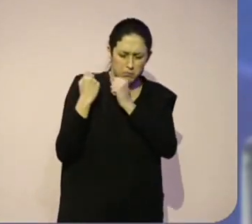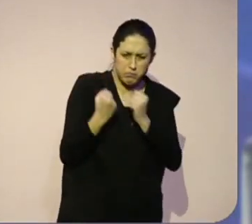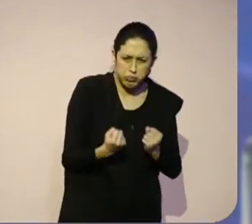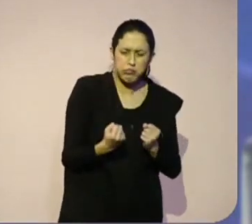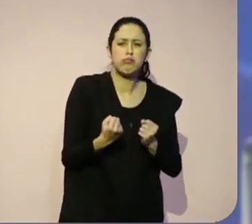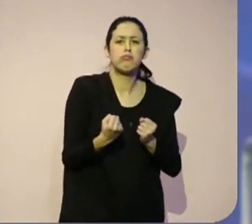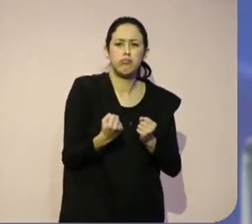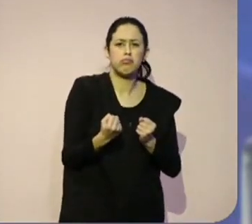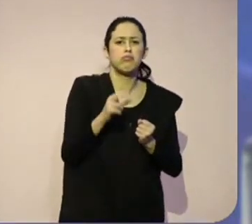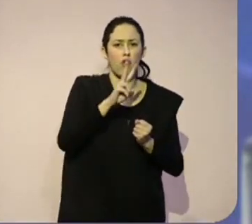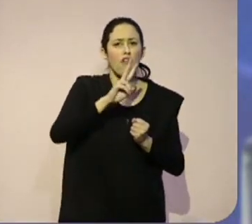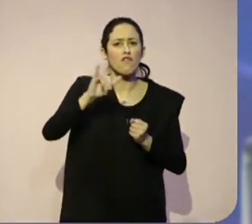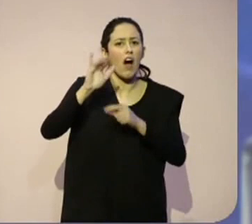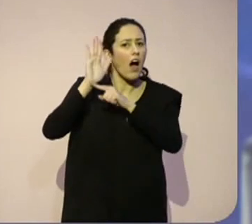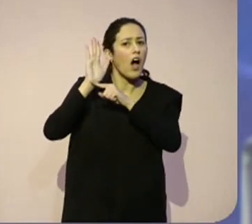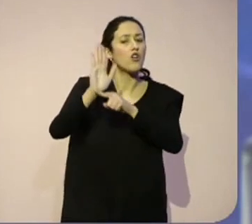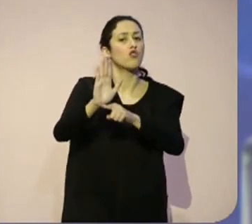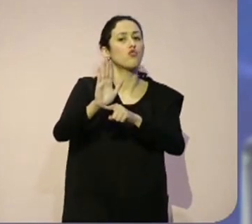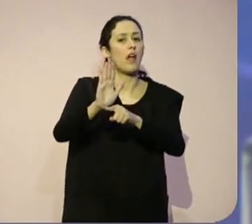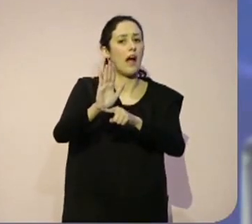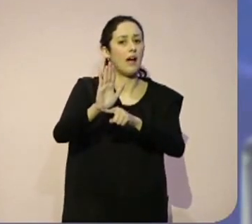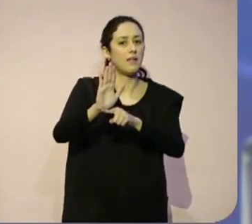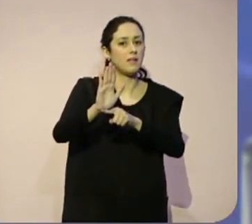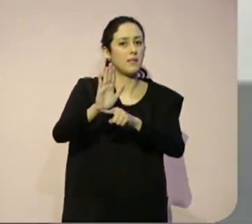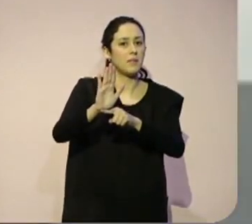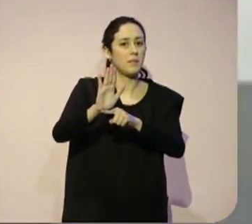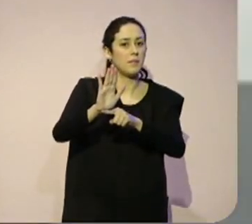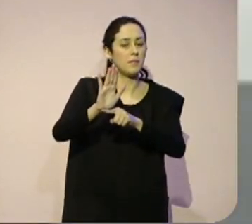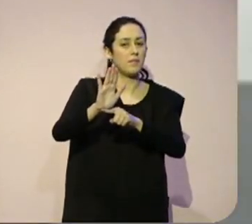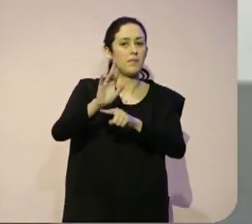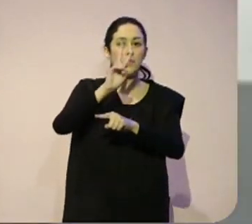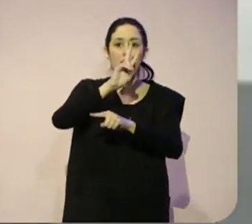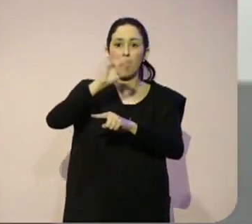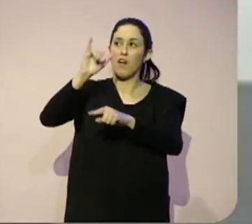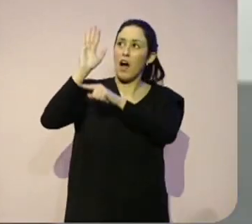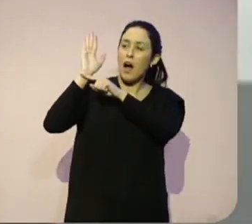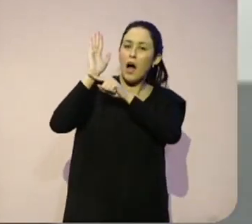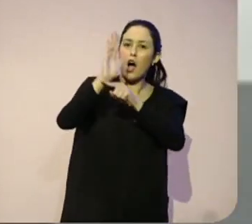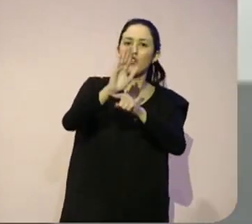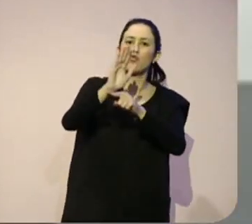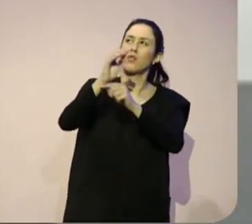está sobre você, e vai colocar o dele.